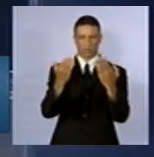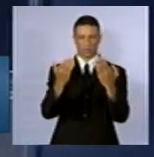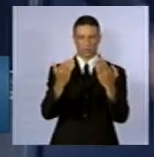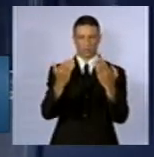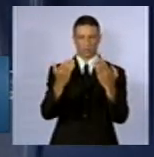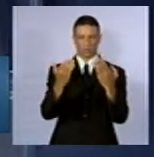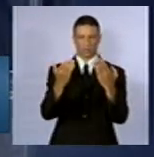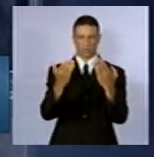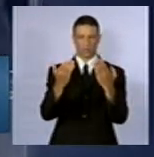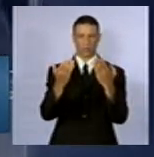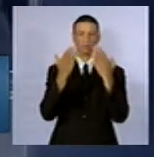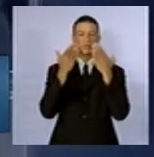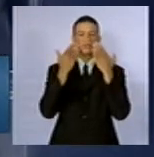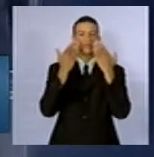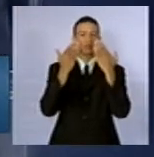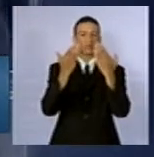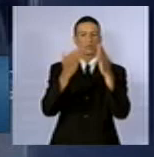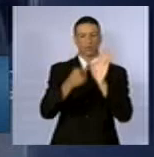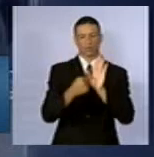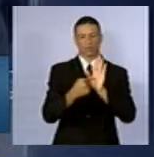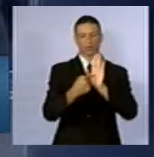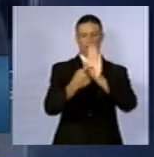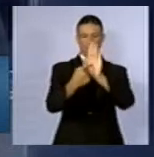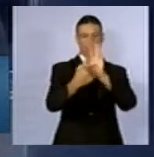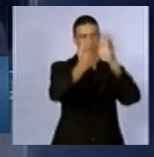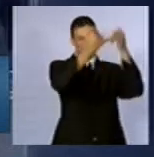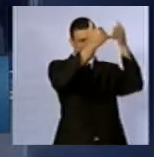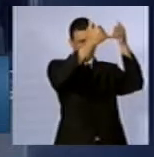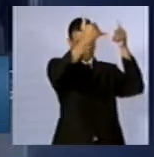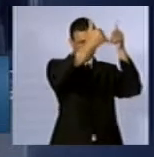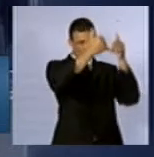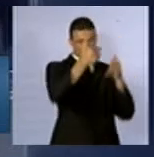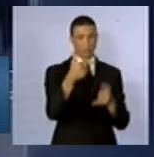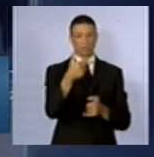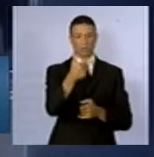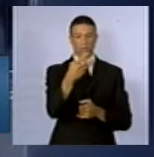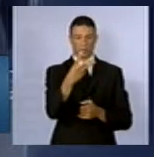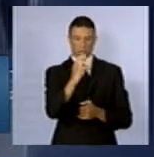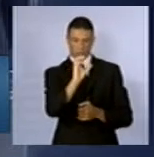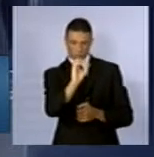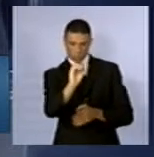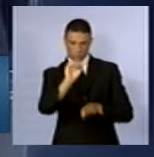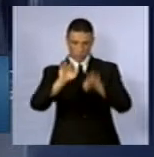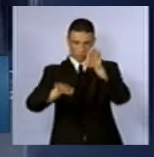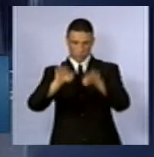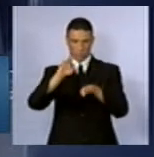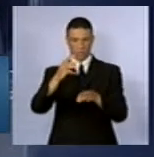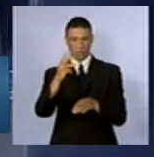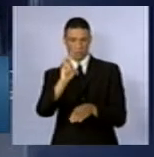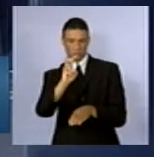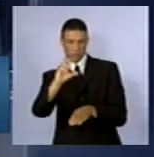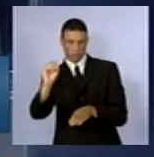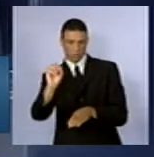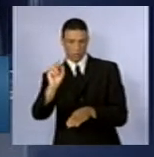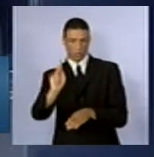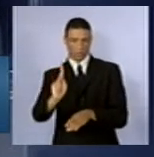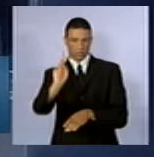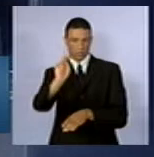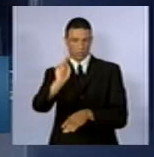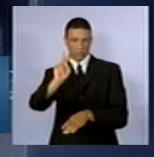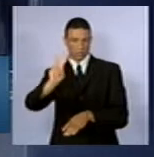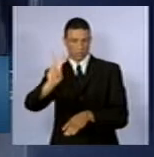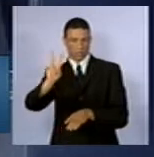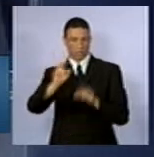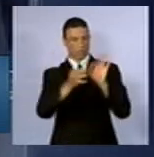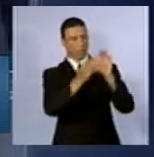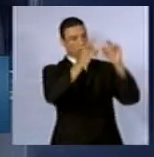eh mostra o para as linhas típicas 230 e 500 kv o valor da altura média